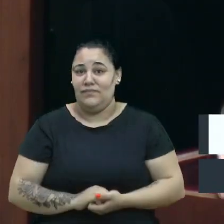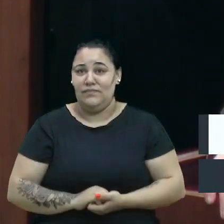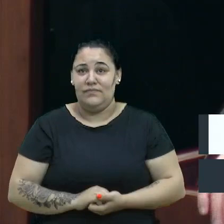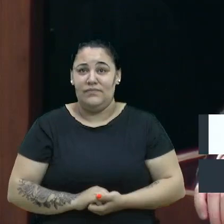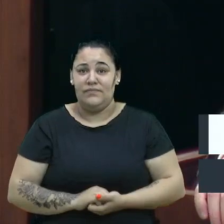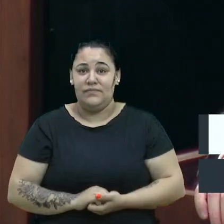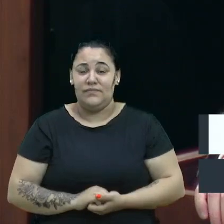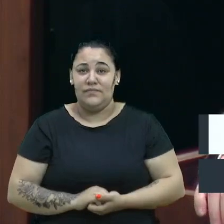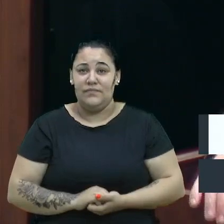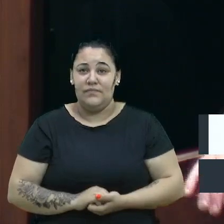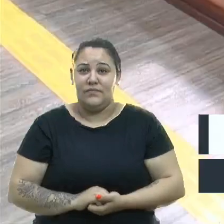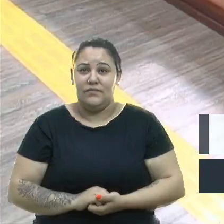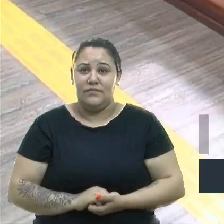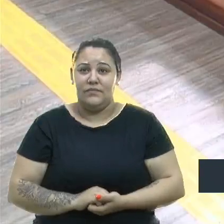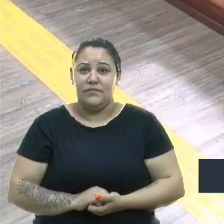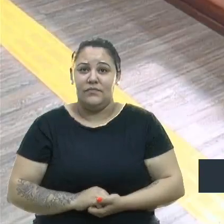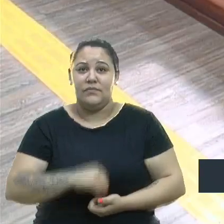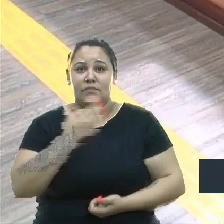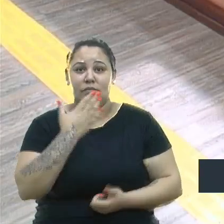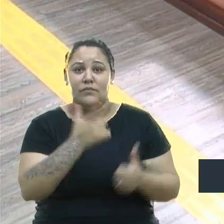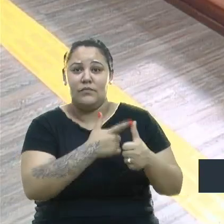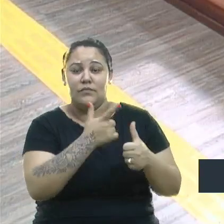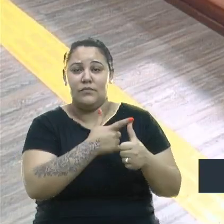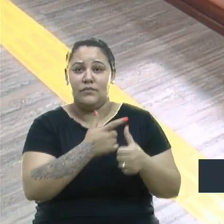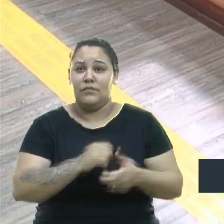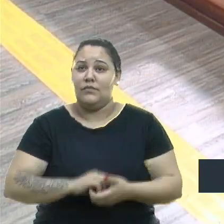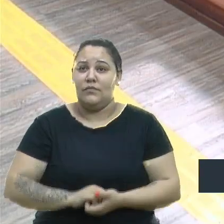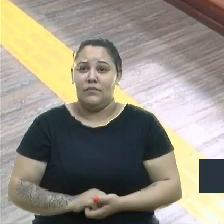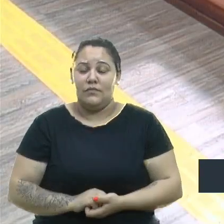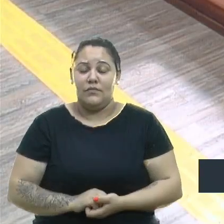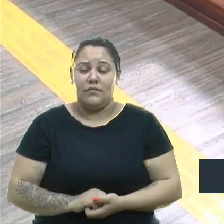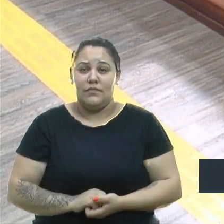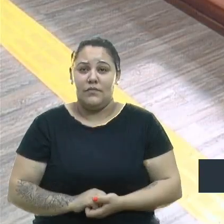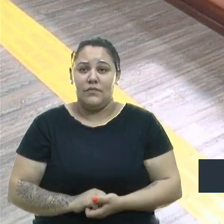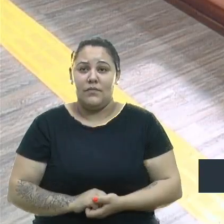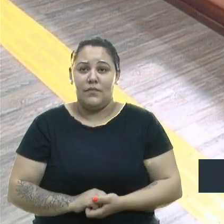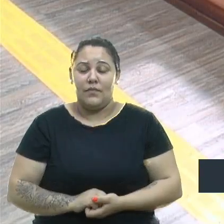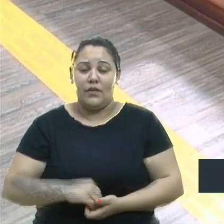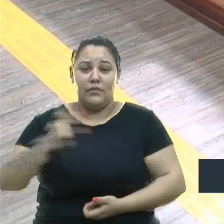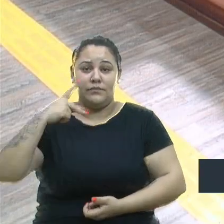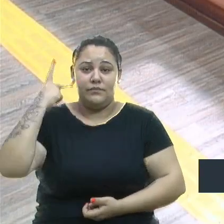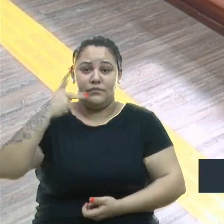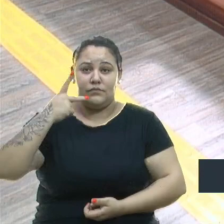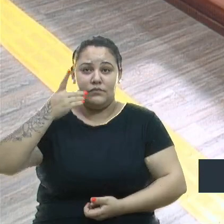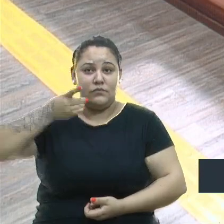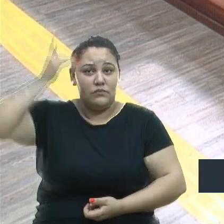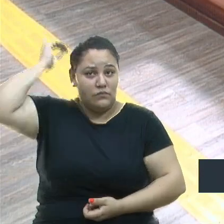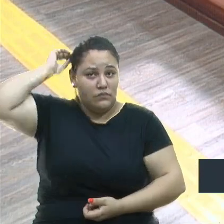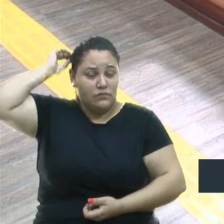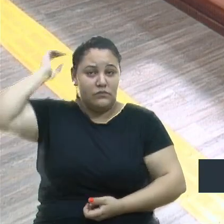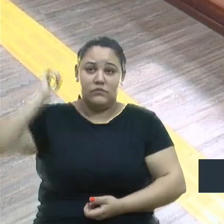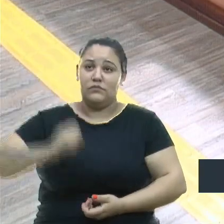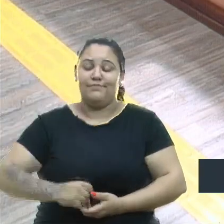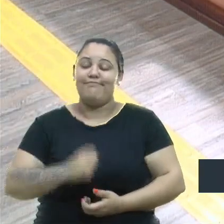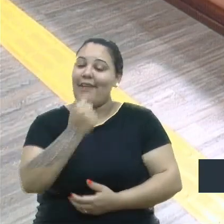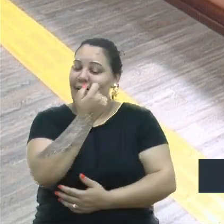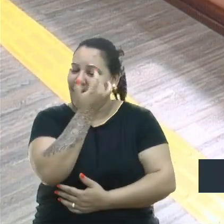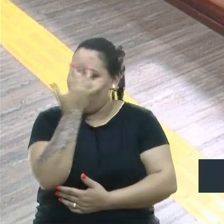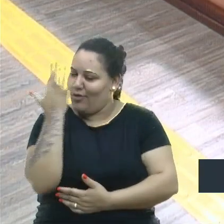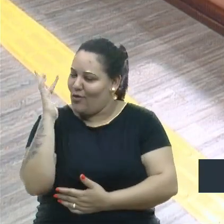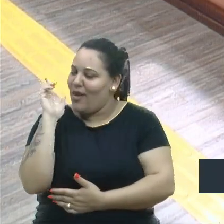vereador Cadori, pediu primeiro, depois o vereador Lucas. Vereador Lucas Gil, a natureza já está respondendo.